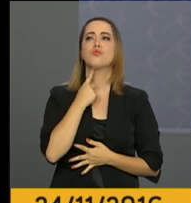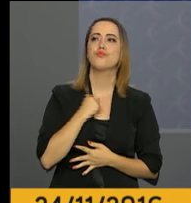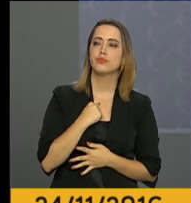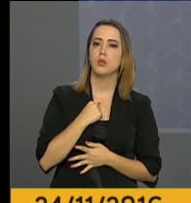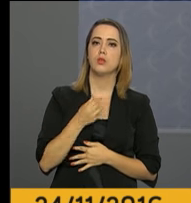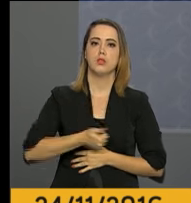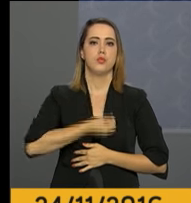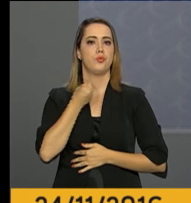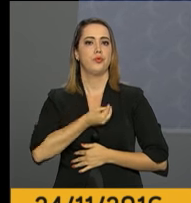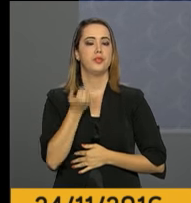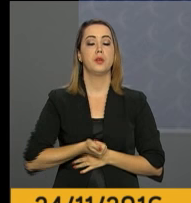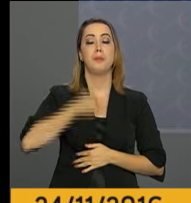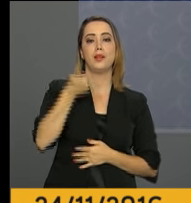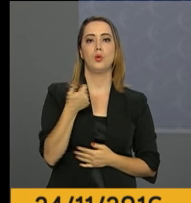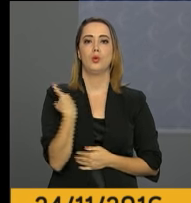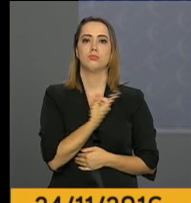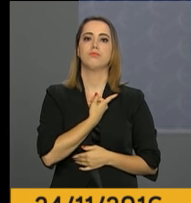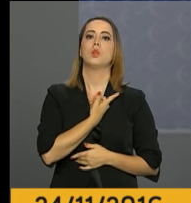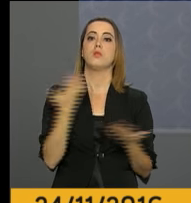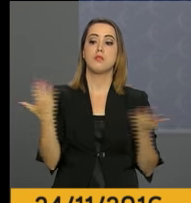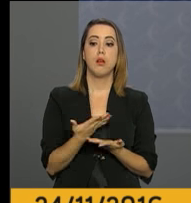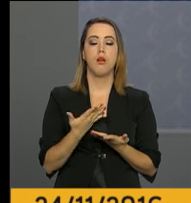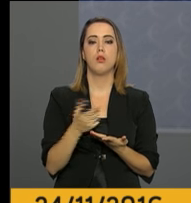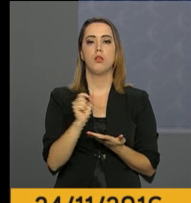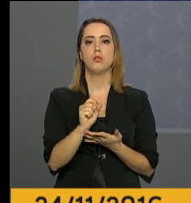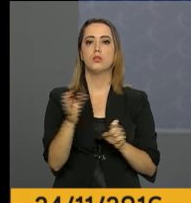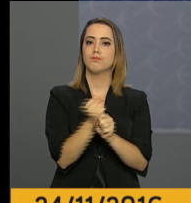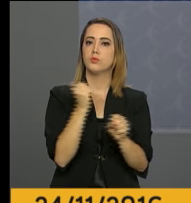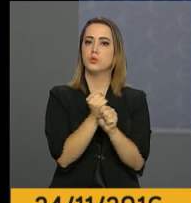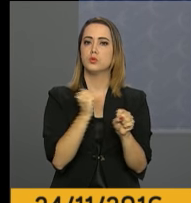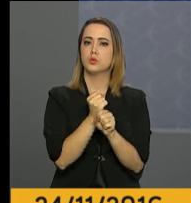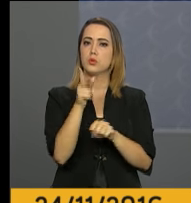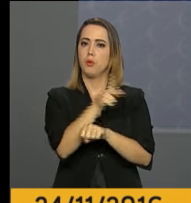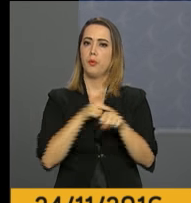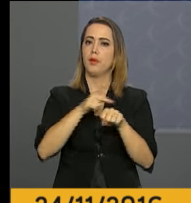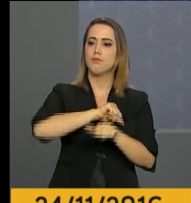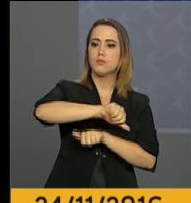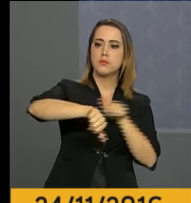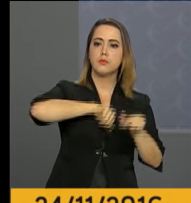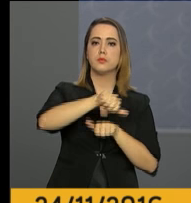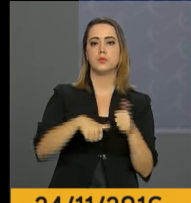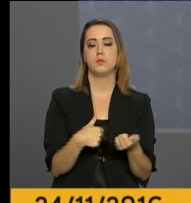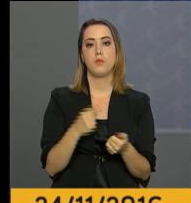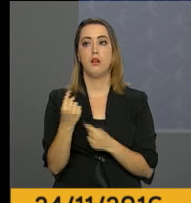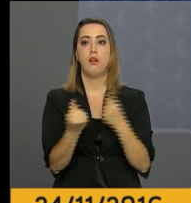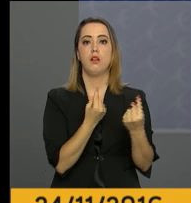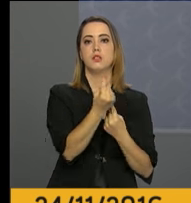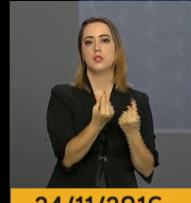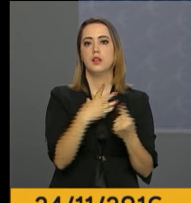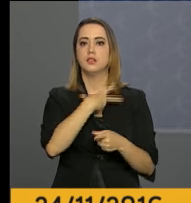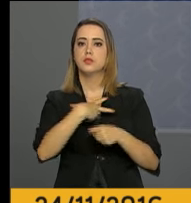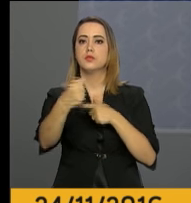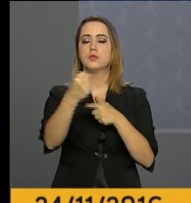melhor é que estamos empenhados na construção deste país renovado cada vitória conquistada pelo povo